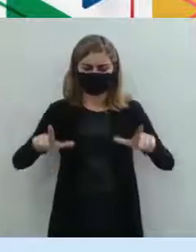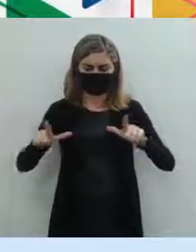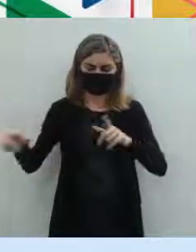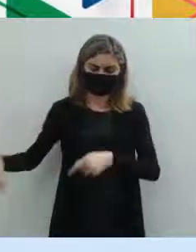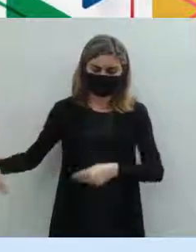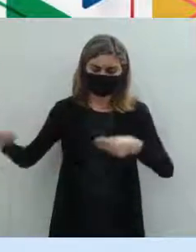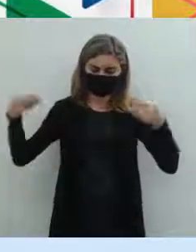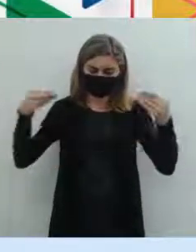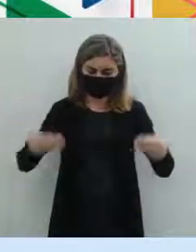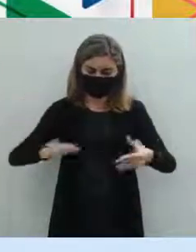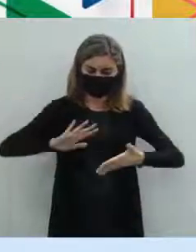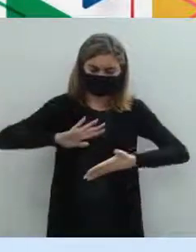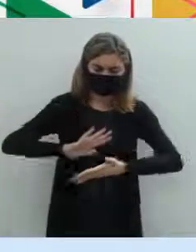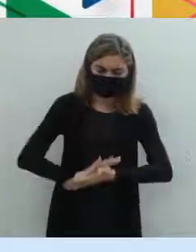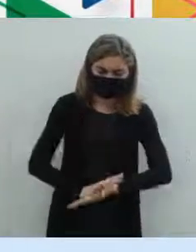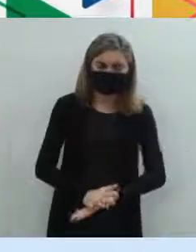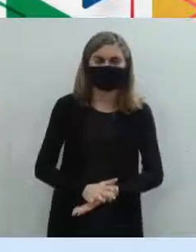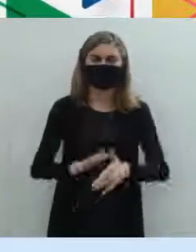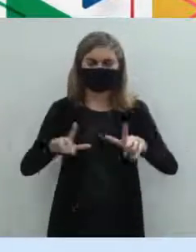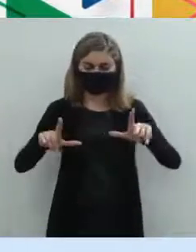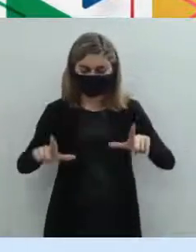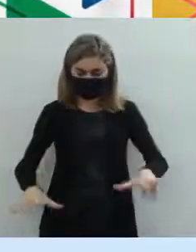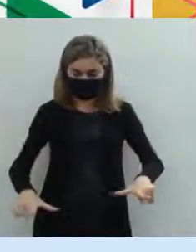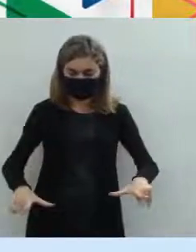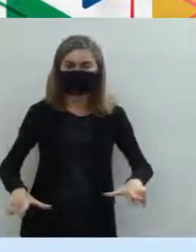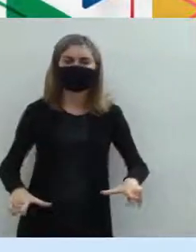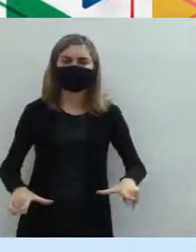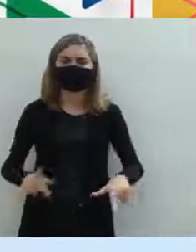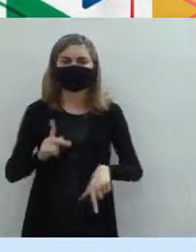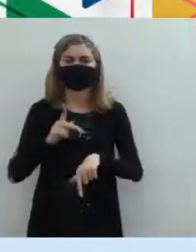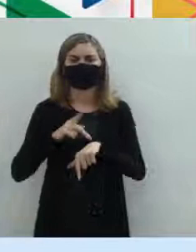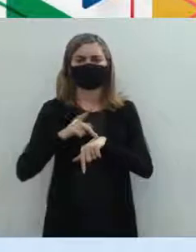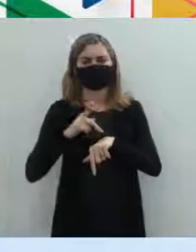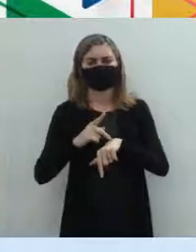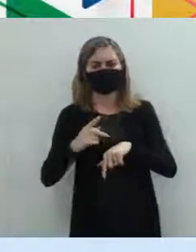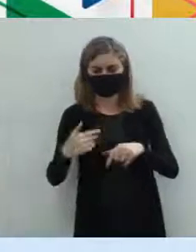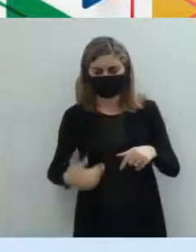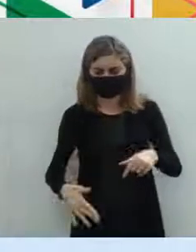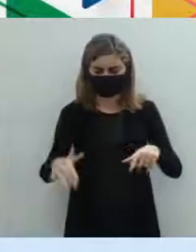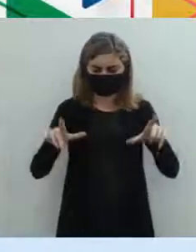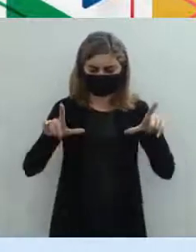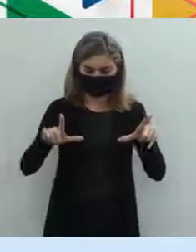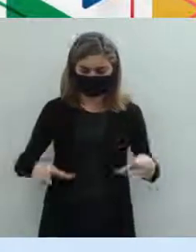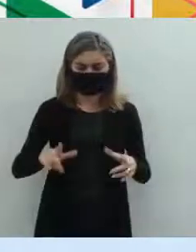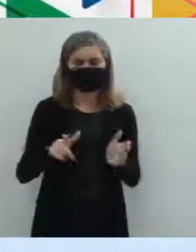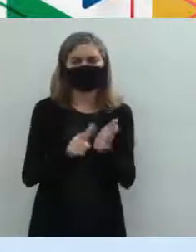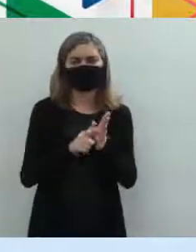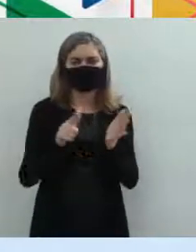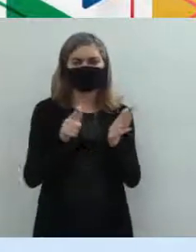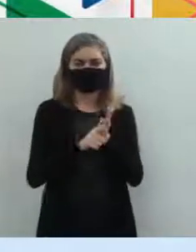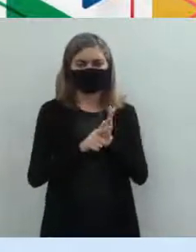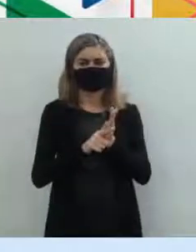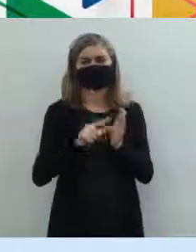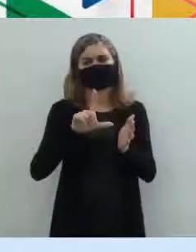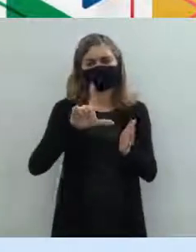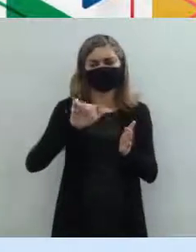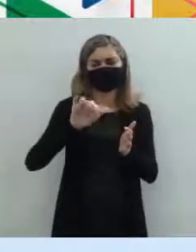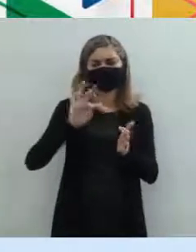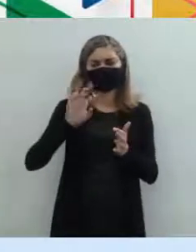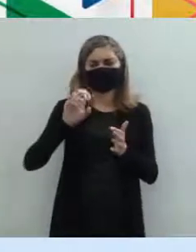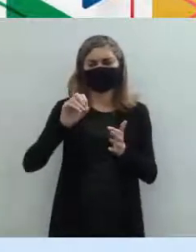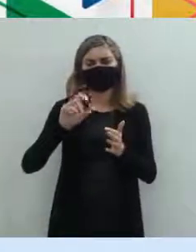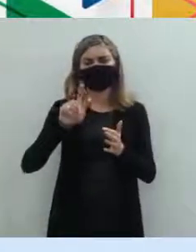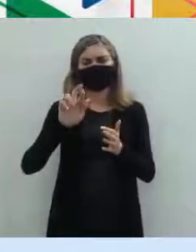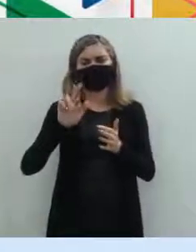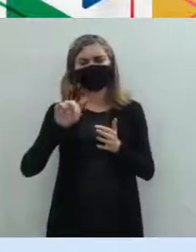cima, pressiona e a gordura que estava lá na pedra passa para o papel. Então a gente chama isso de litogravura.